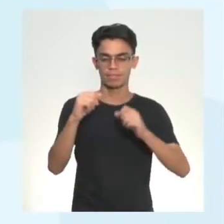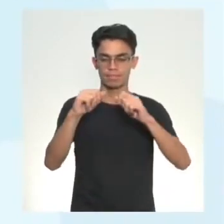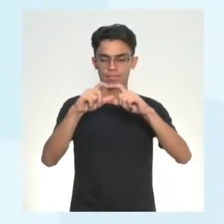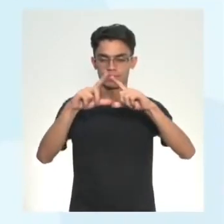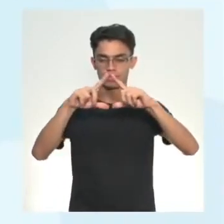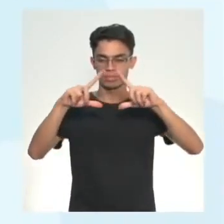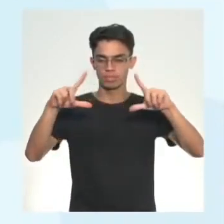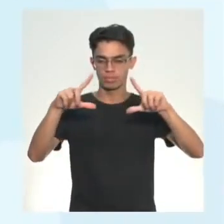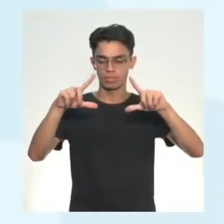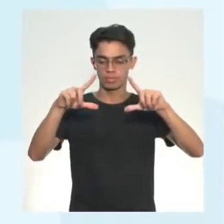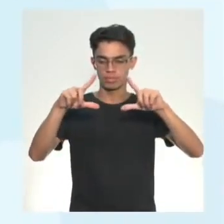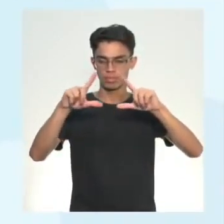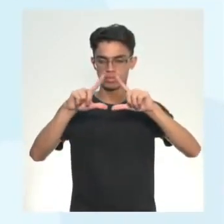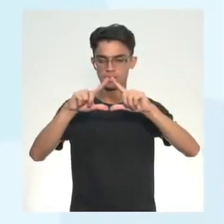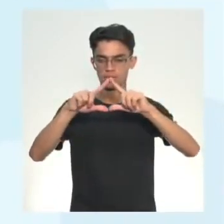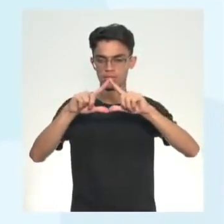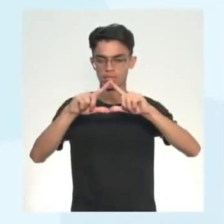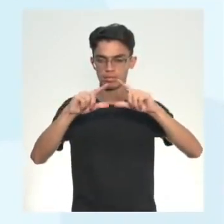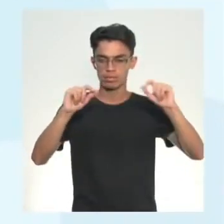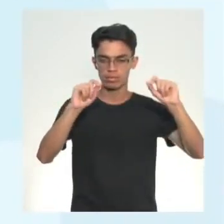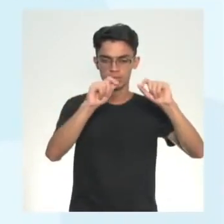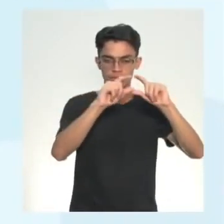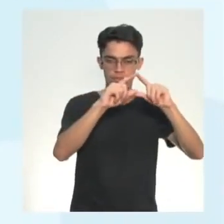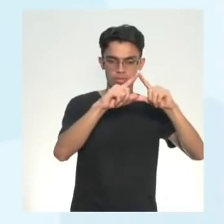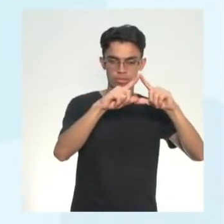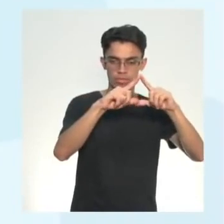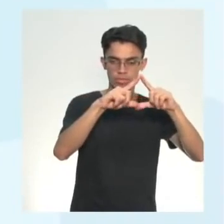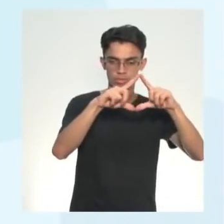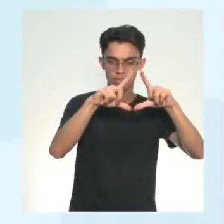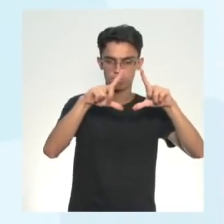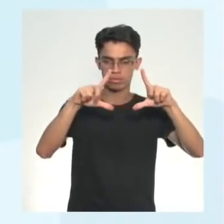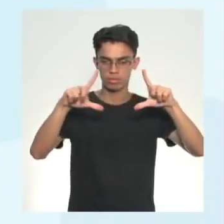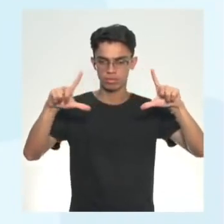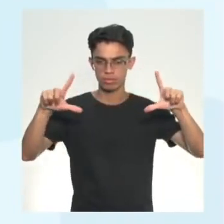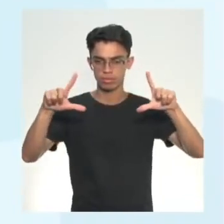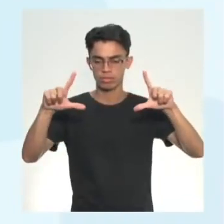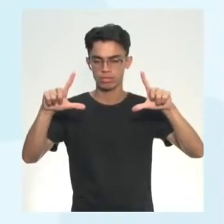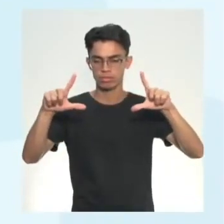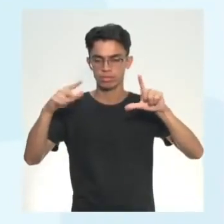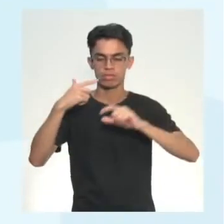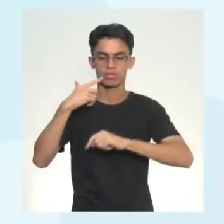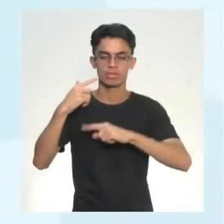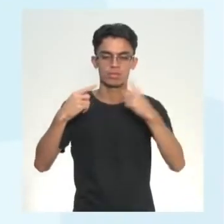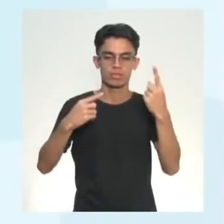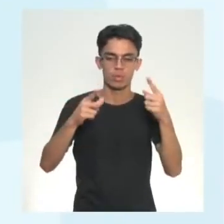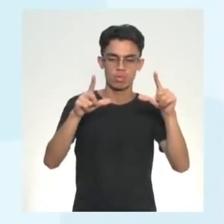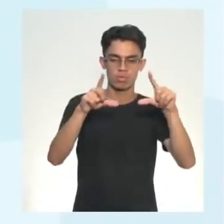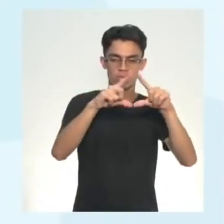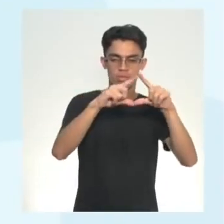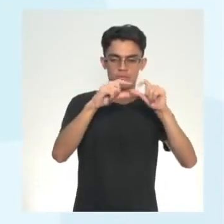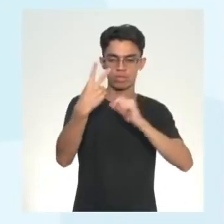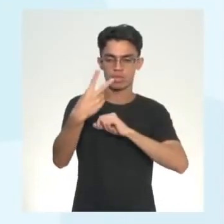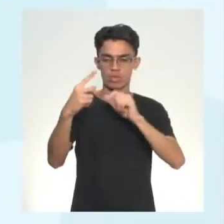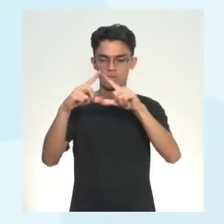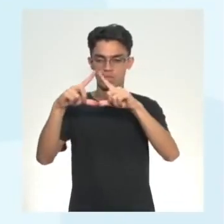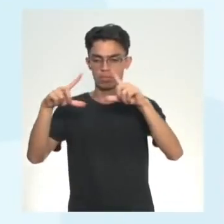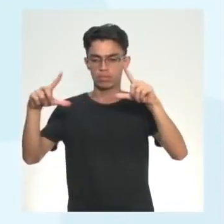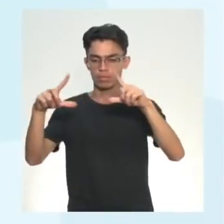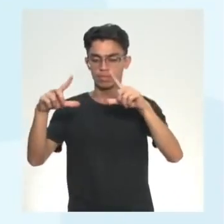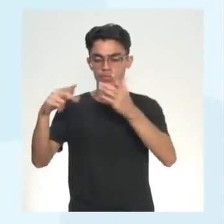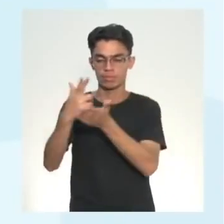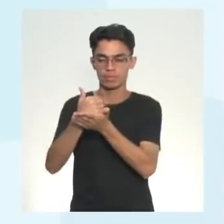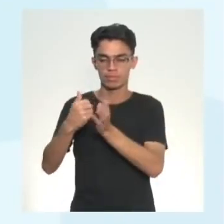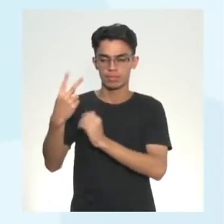a partir da figura 1. Está ampliada. Então, o perímetro da figura 2